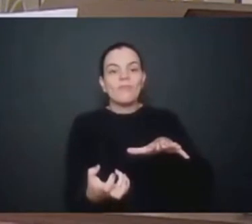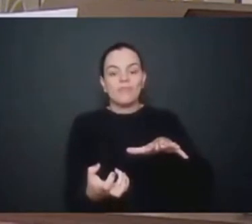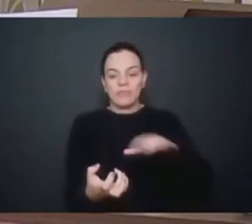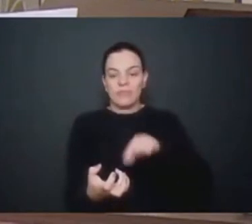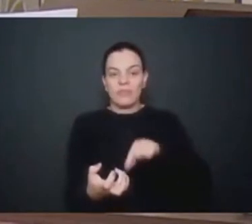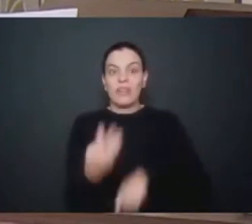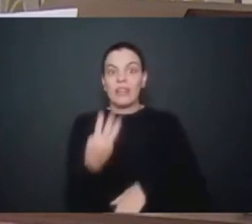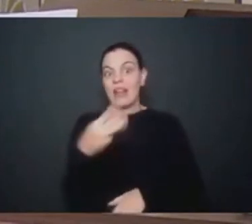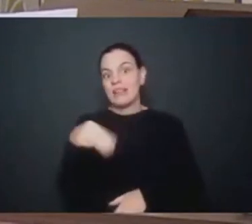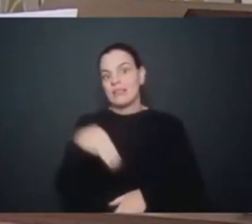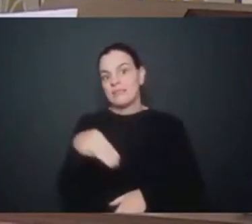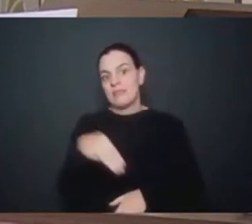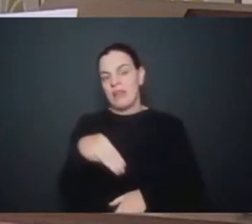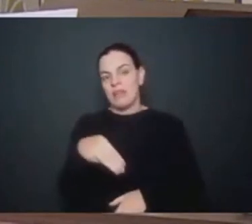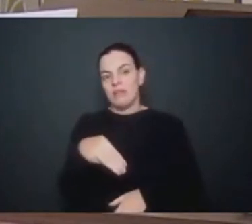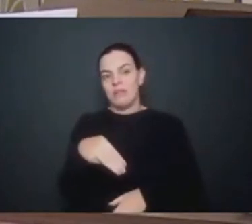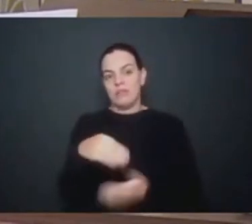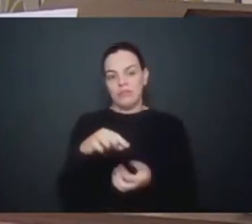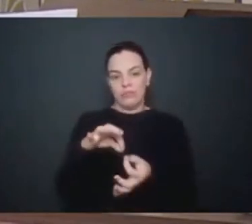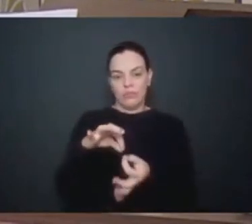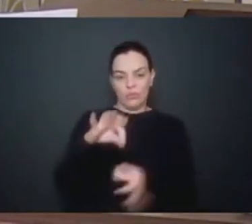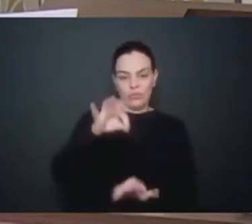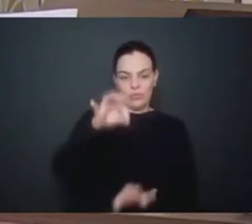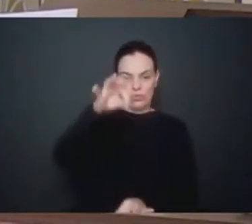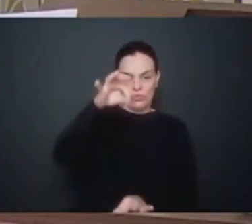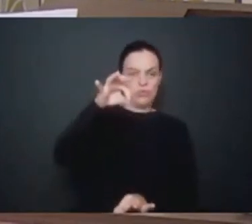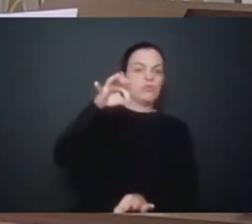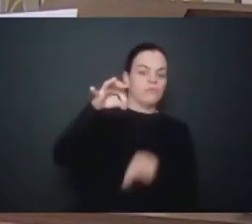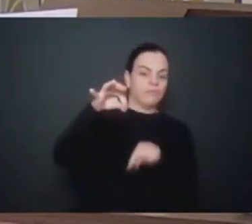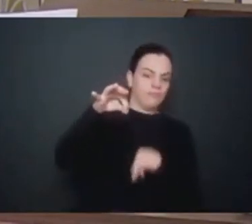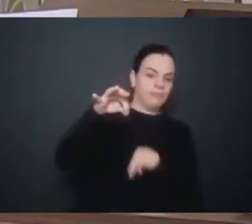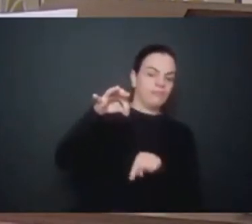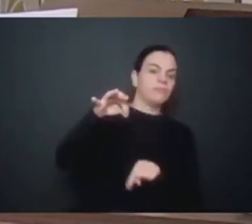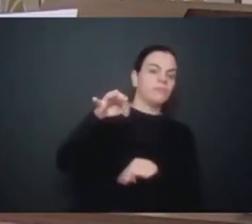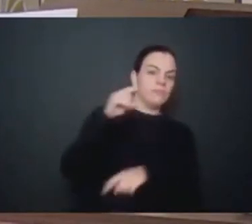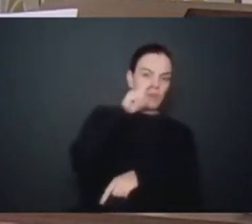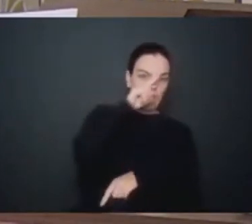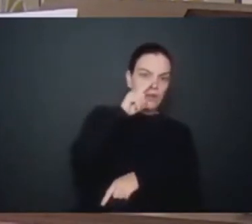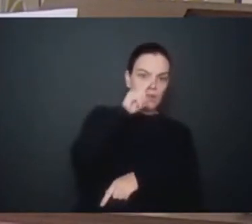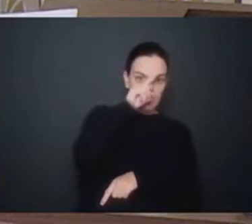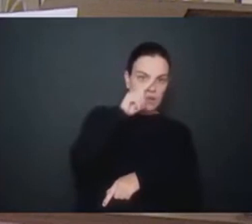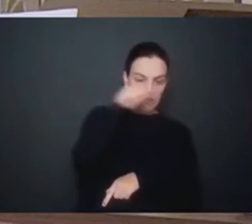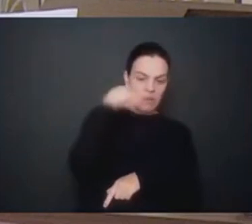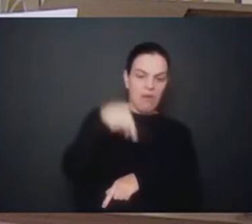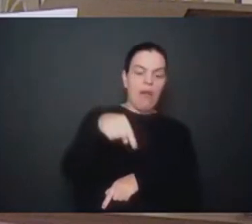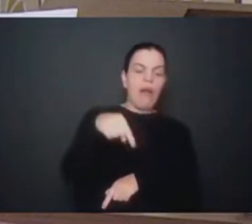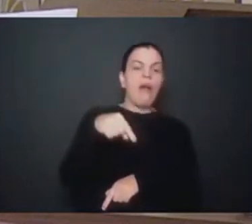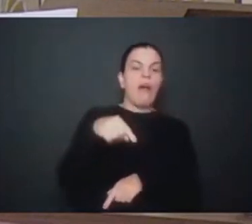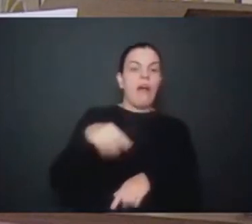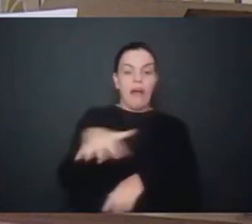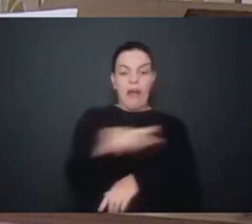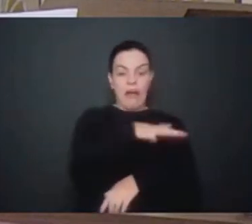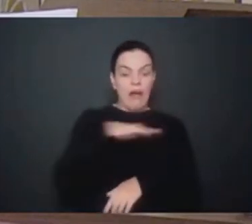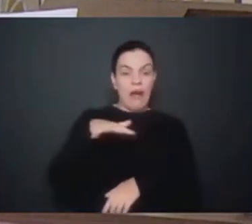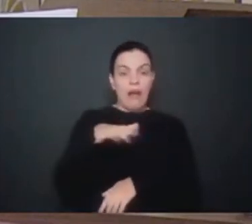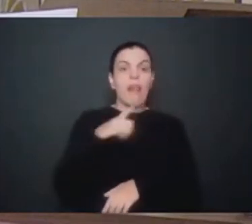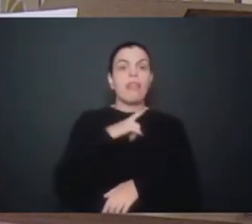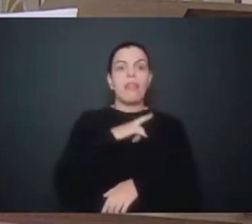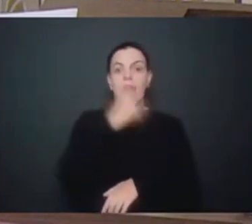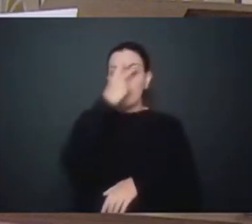ali, principalmente por se tratar de uma área que passa alunos para a escola, enfim, de